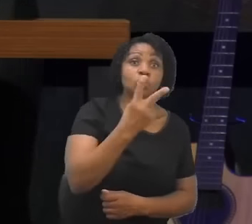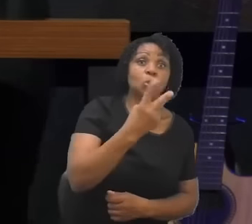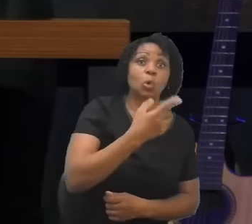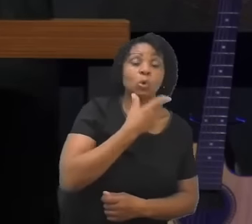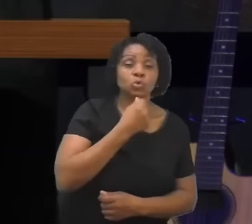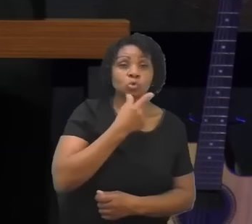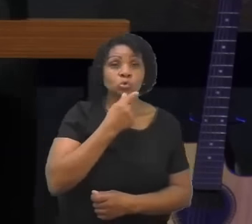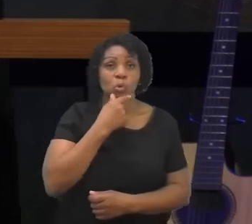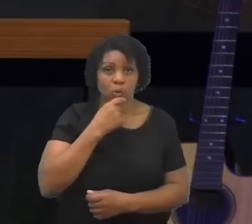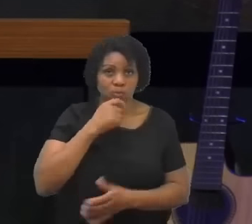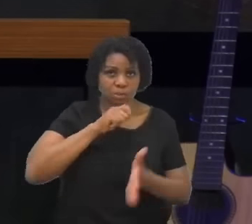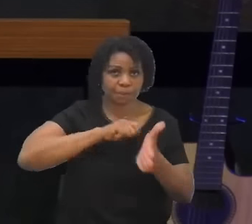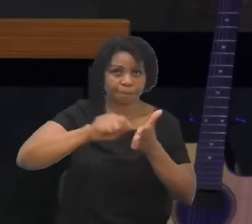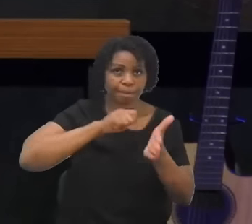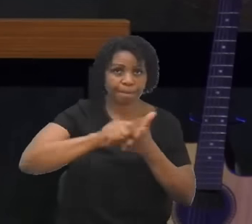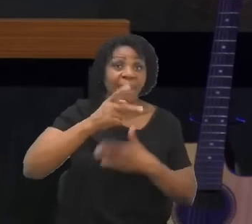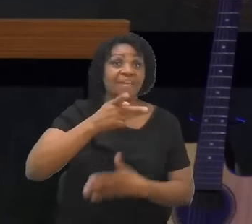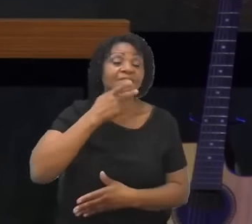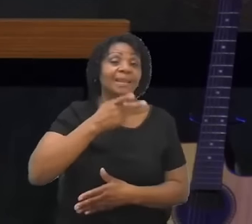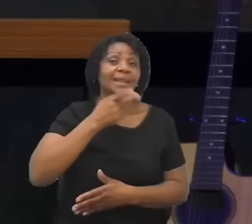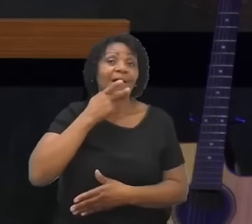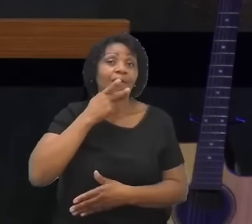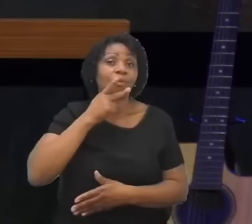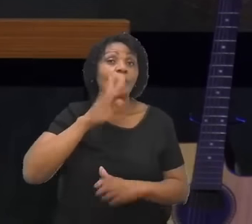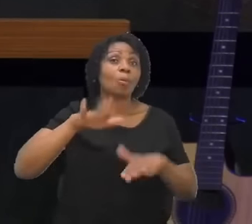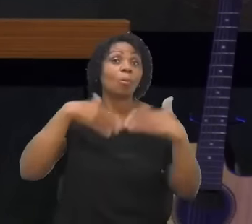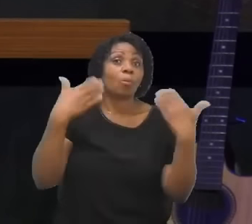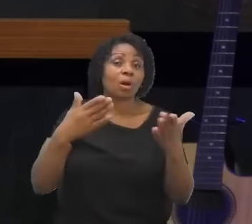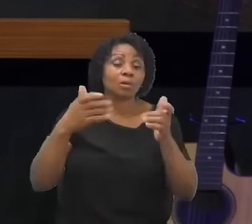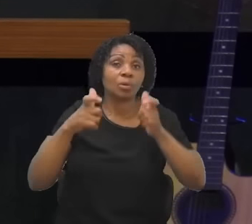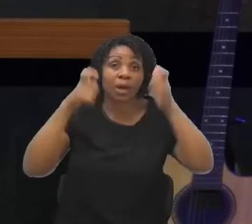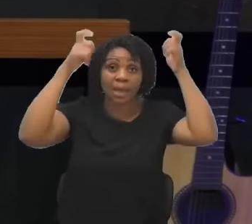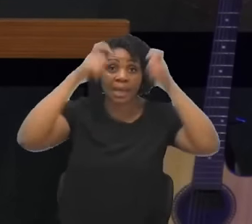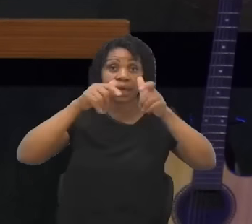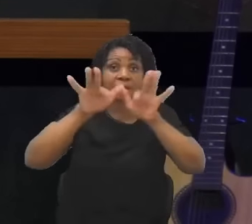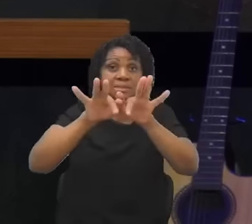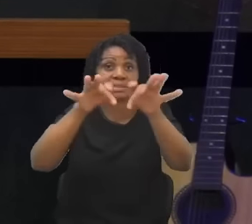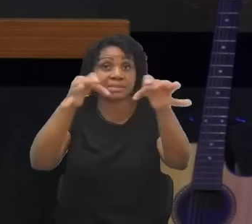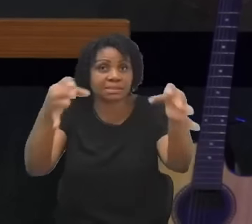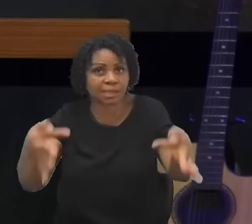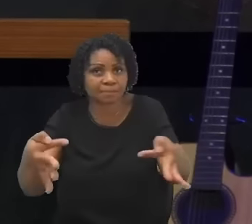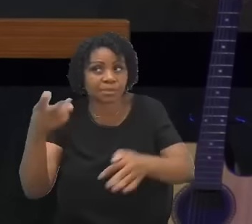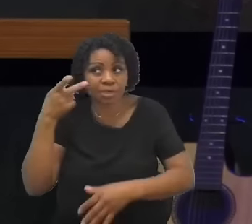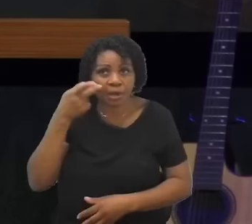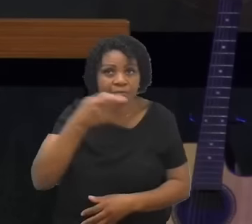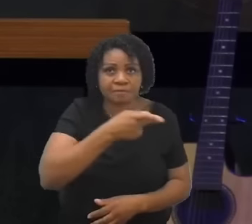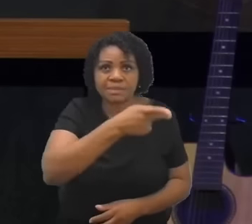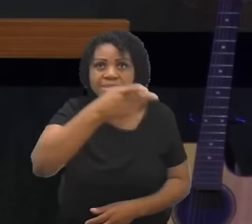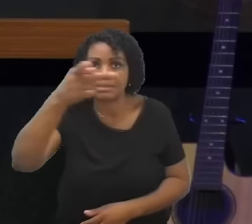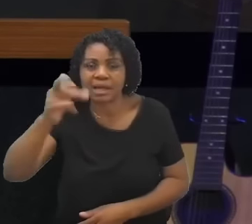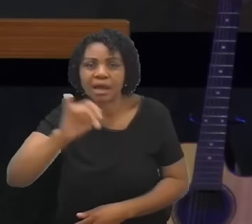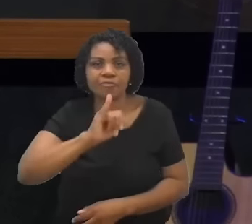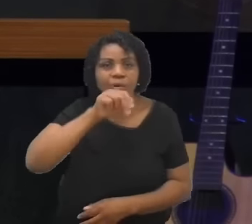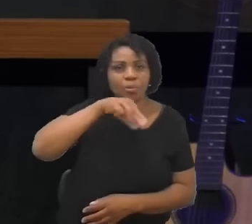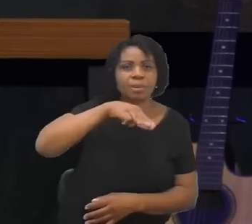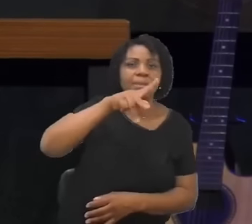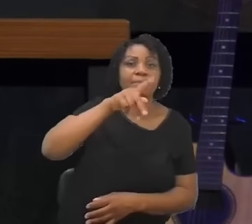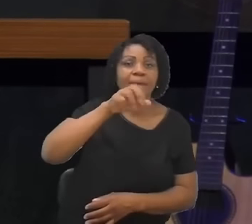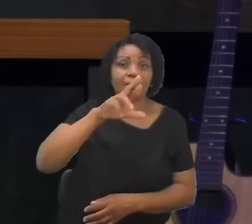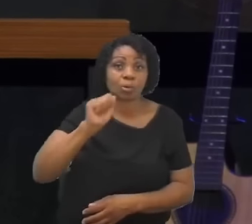dois historiadores romanos falaram que quando reis menores visitavam um imperador romano, eles